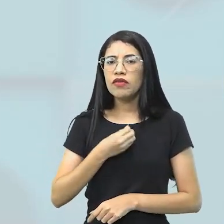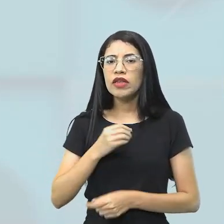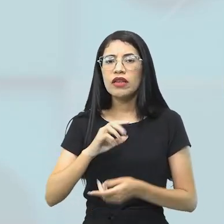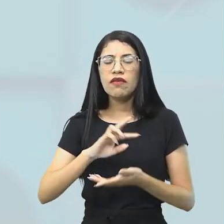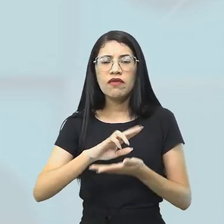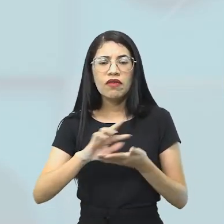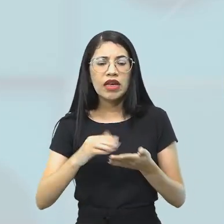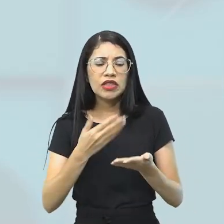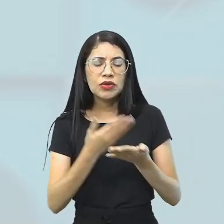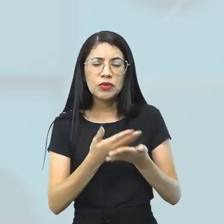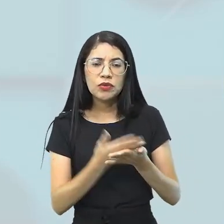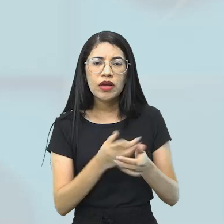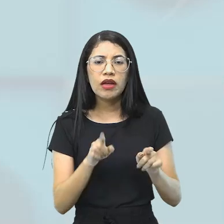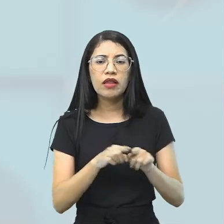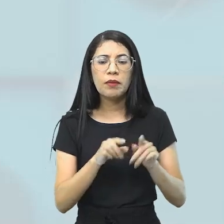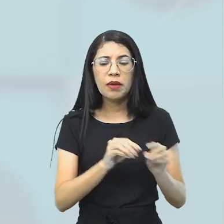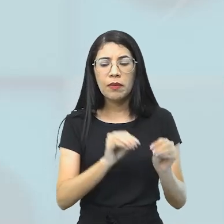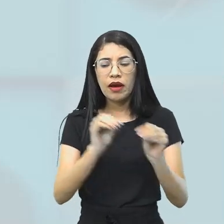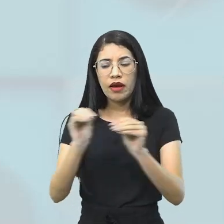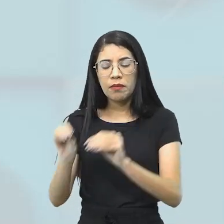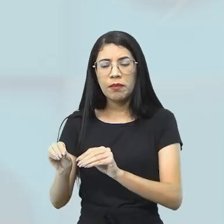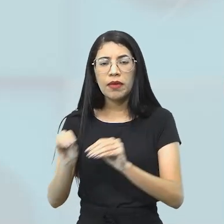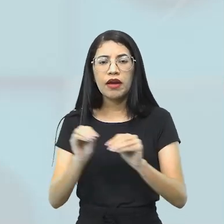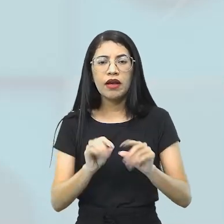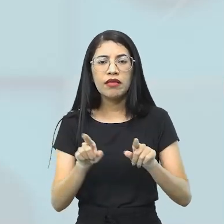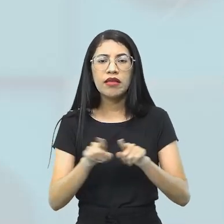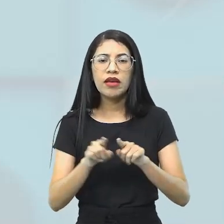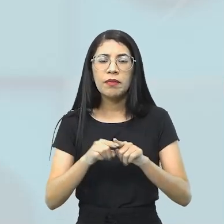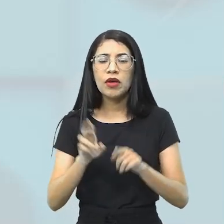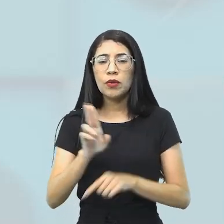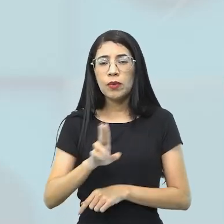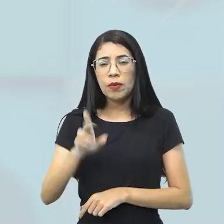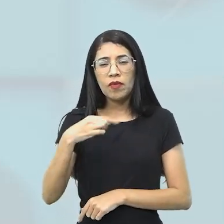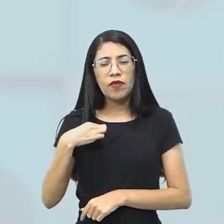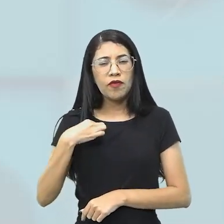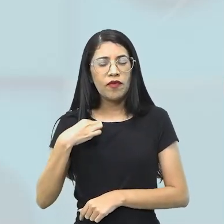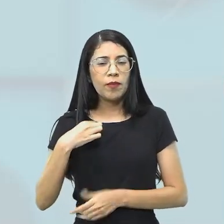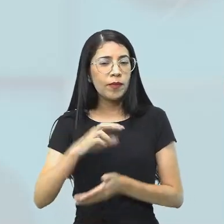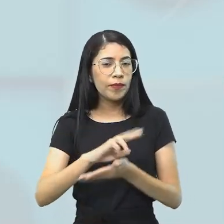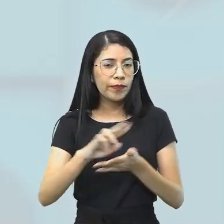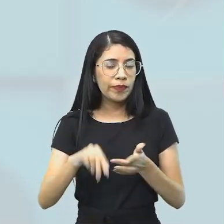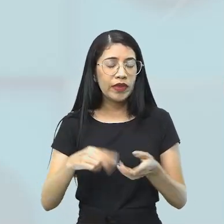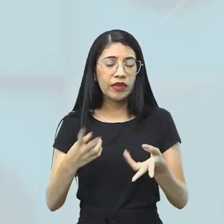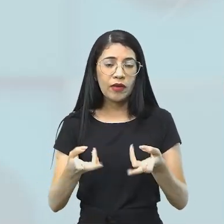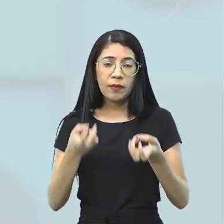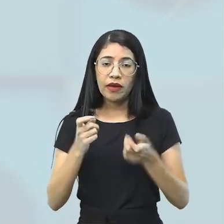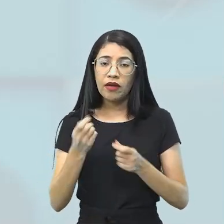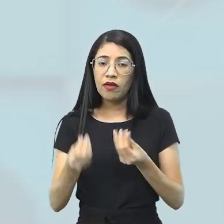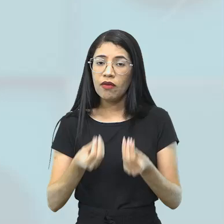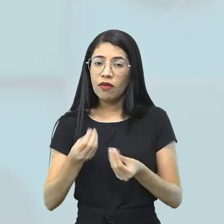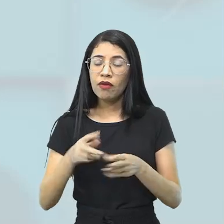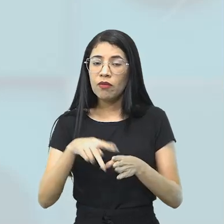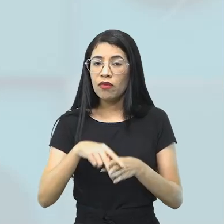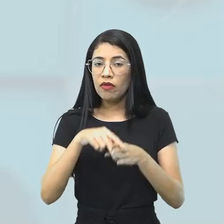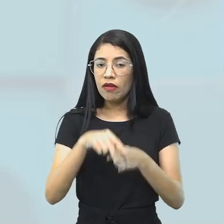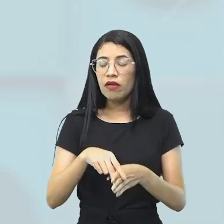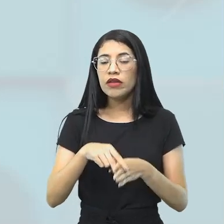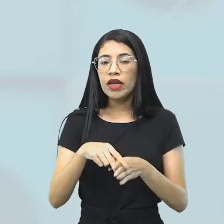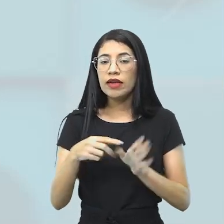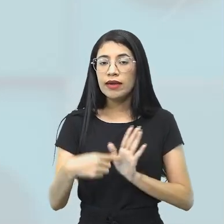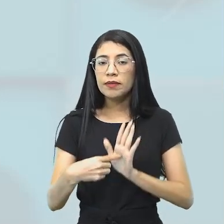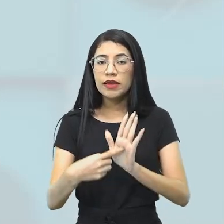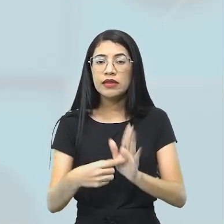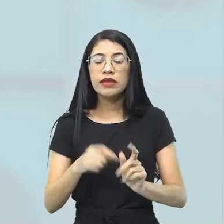para estudar, para se locomover, se vestir, né? Então vejo que o cordel dá